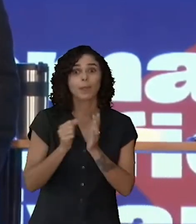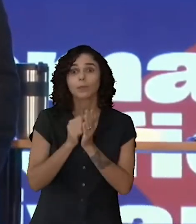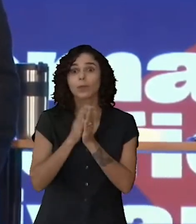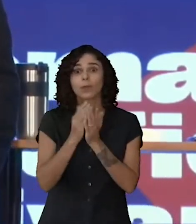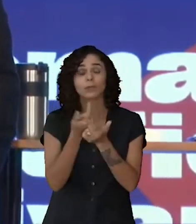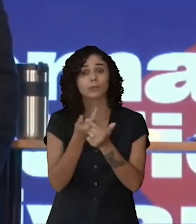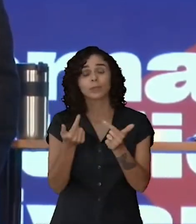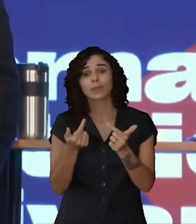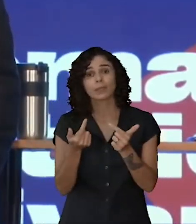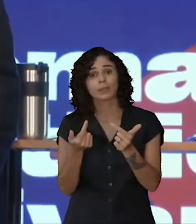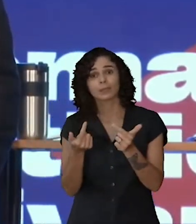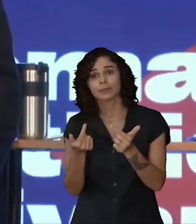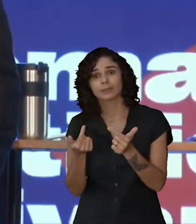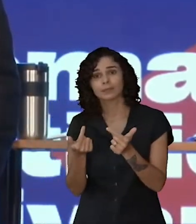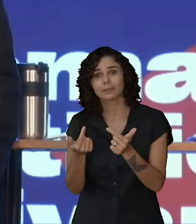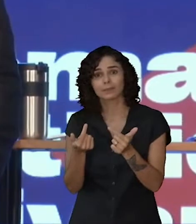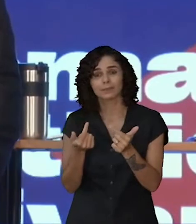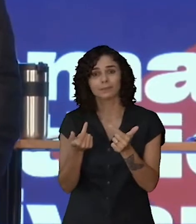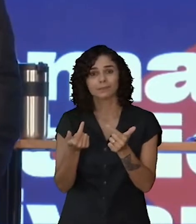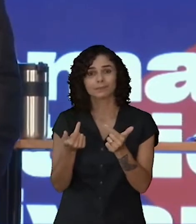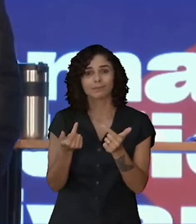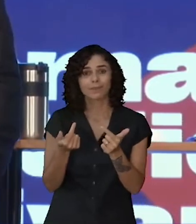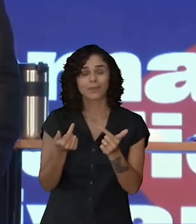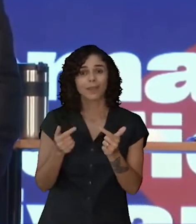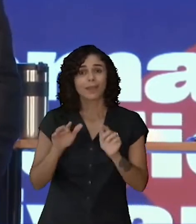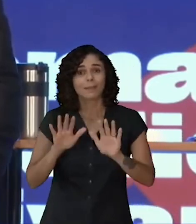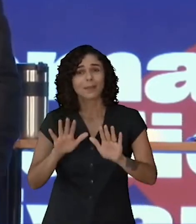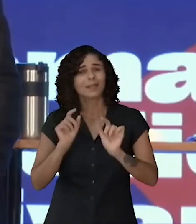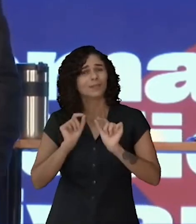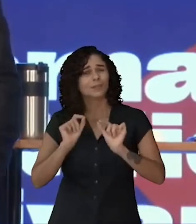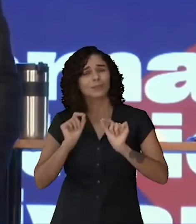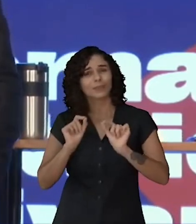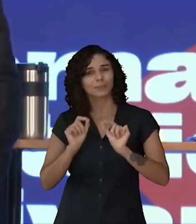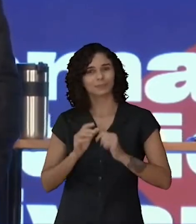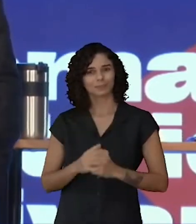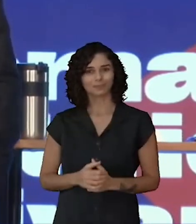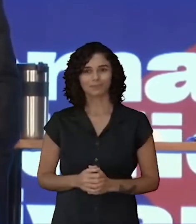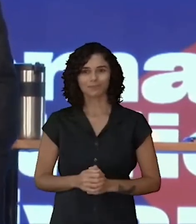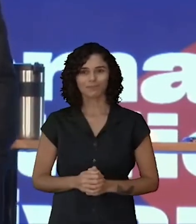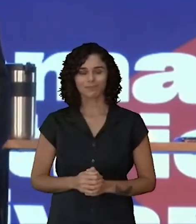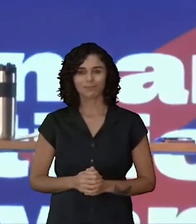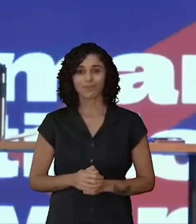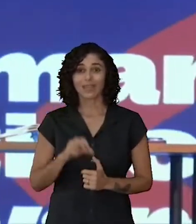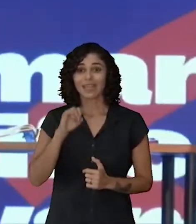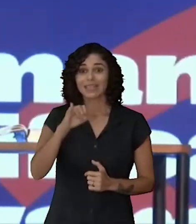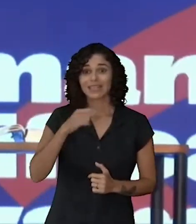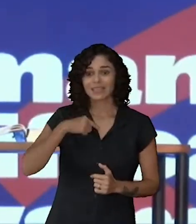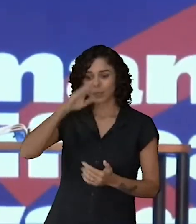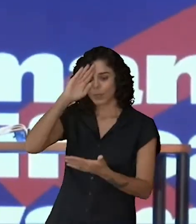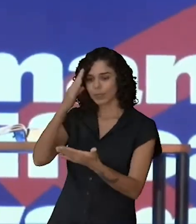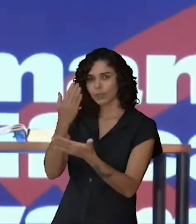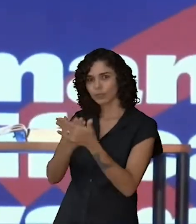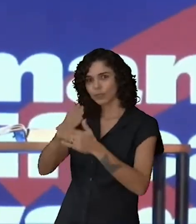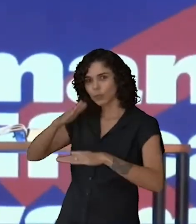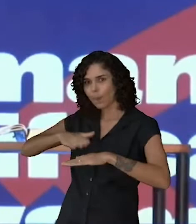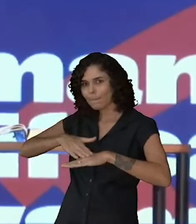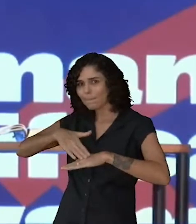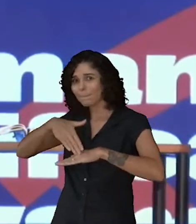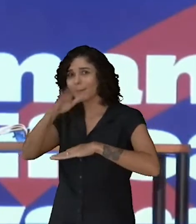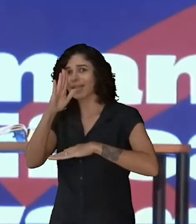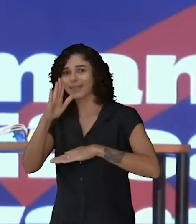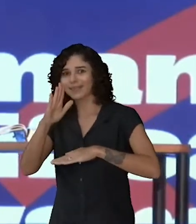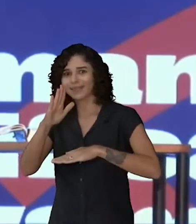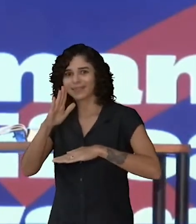Mas qual é o problema aqui? É eu crer mais naquele recurso